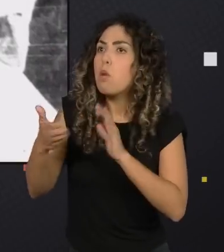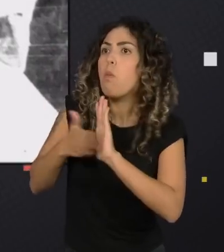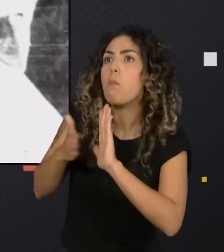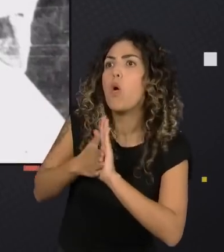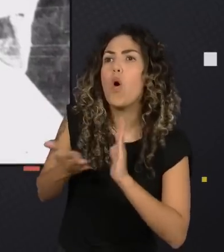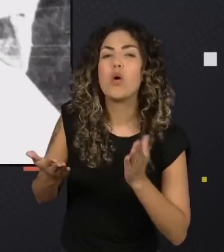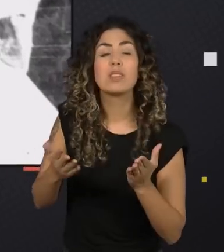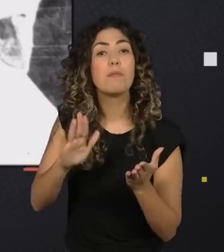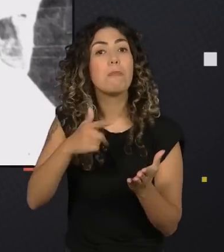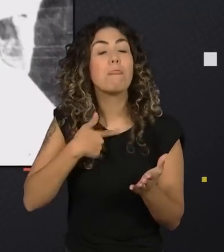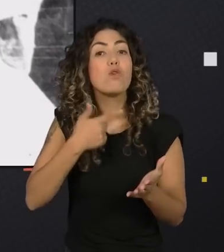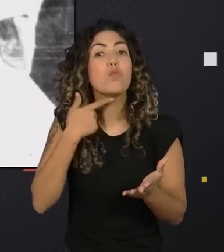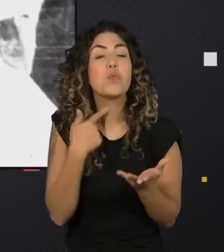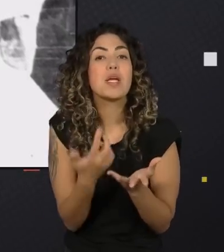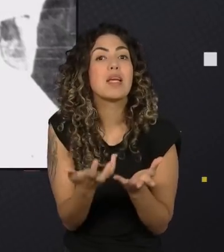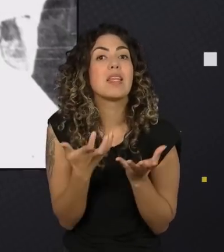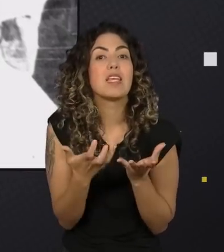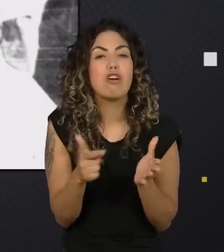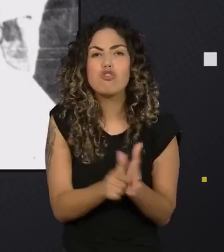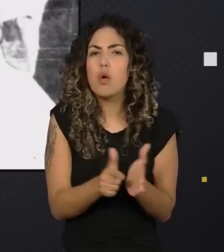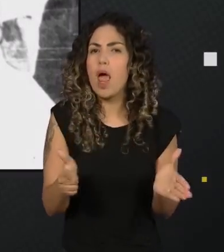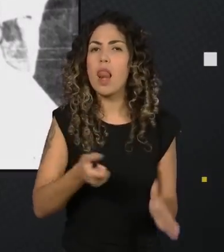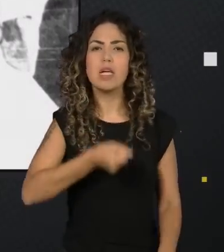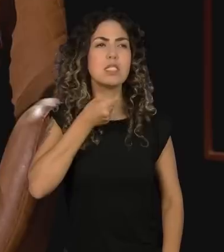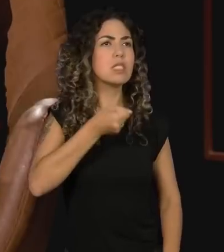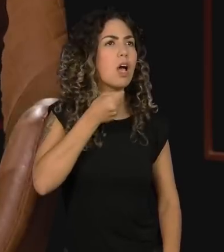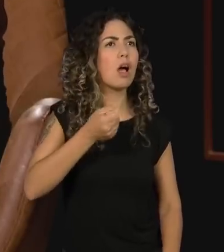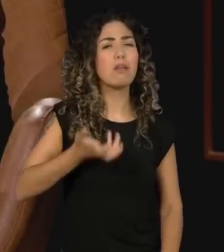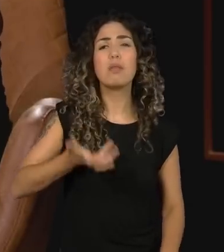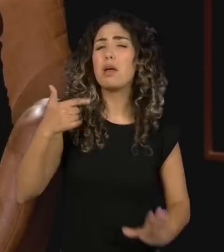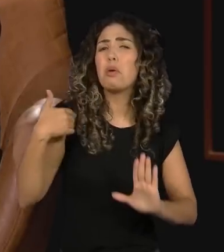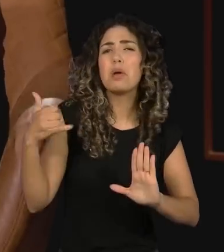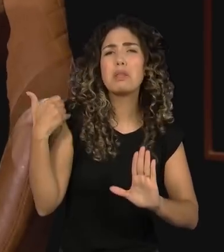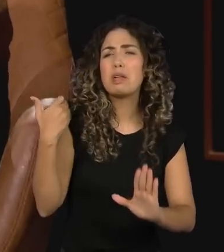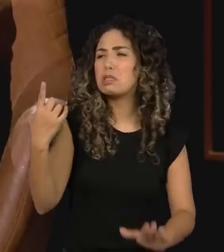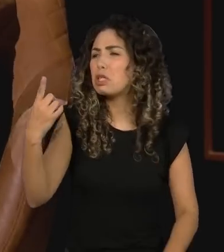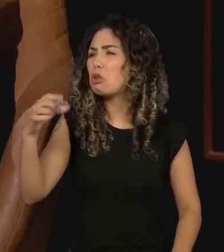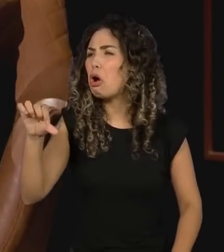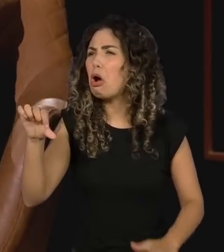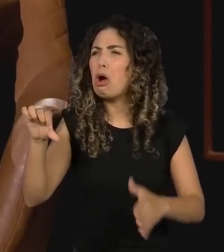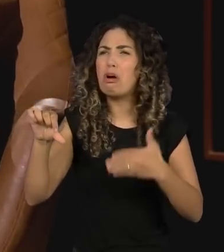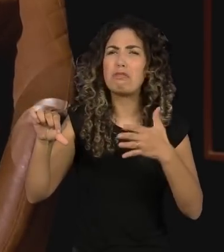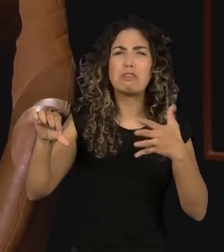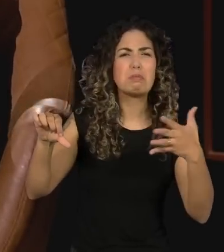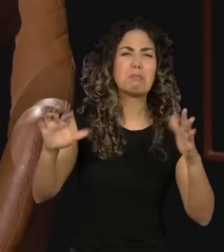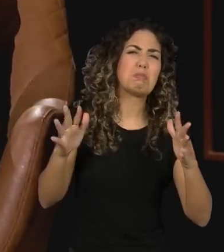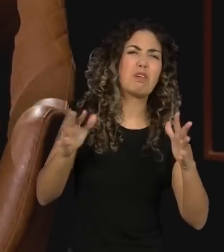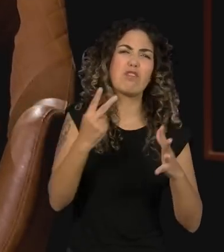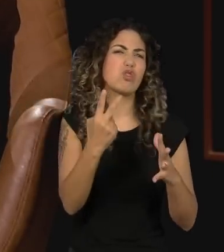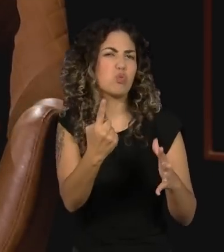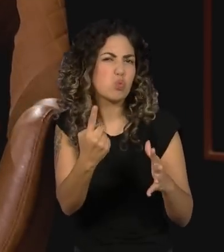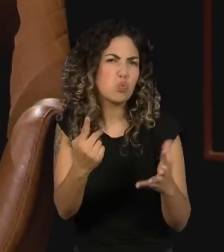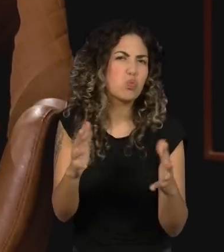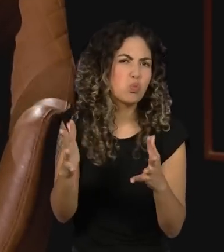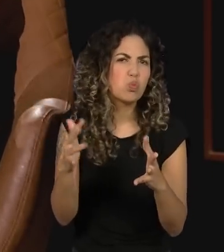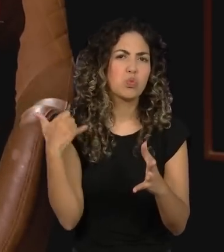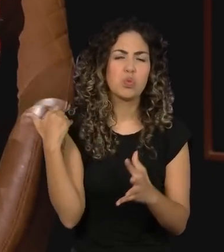ser uma jornalista assim, combativa. Eu tinha 19, 20, 21 anos.